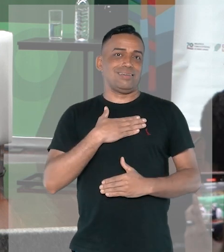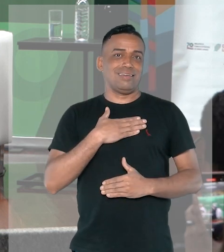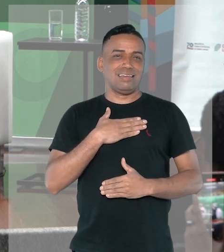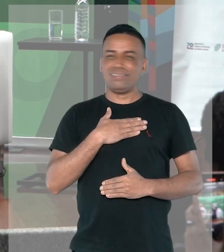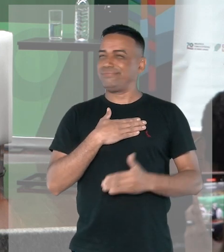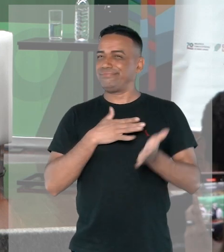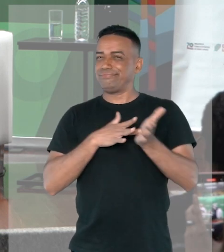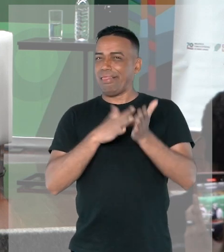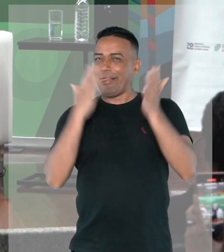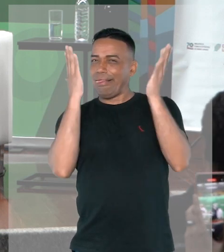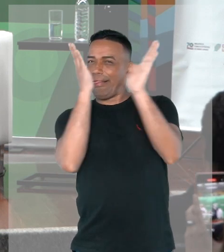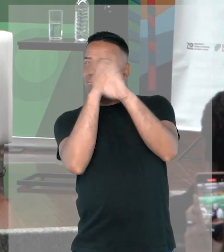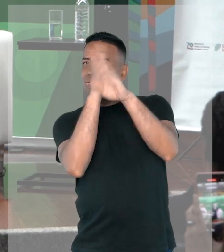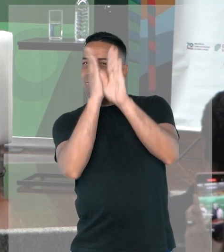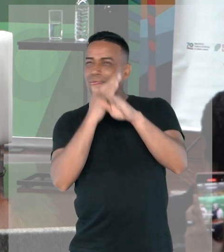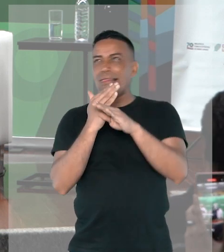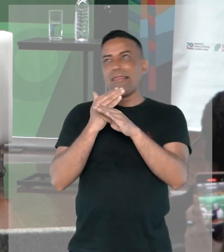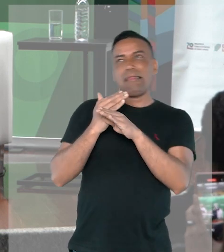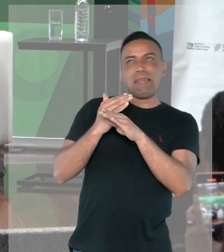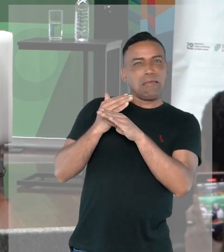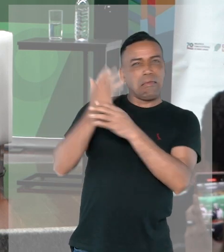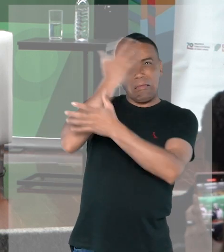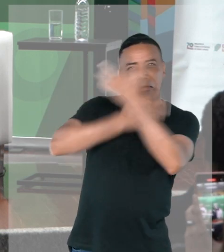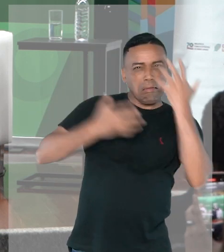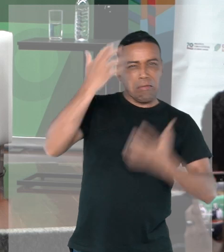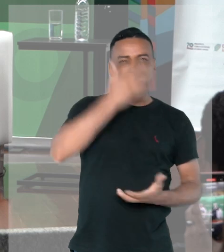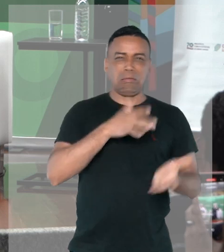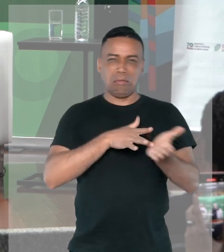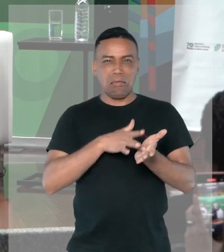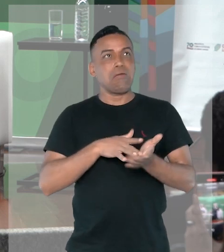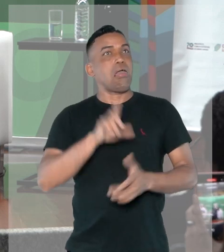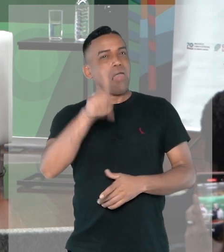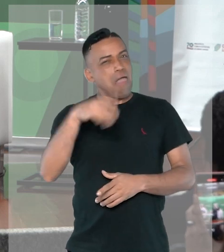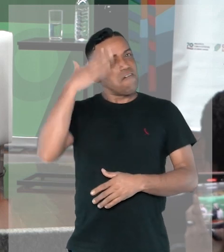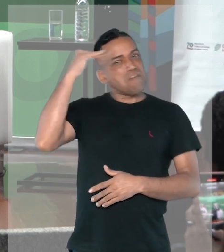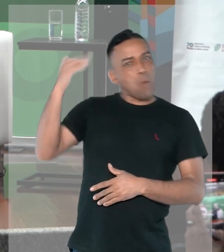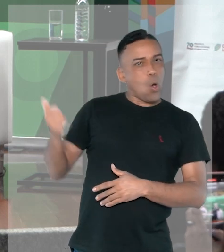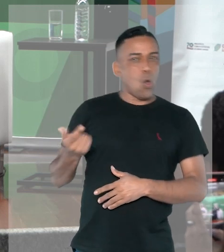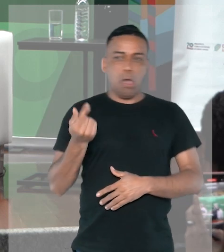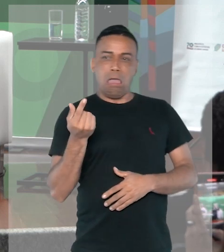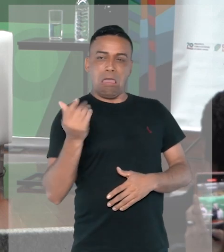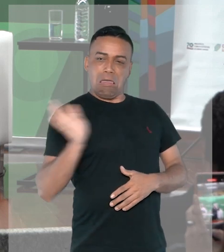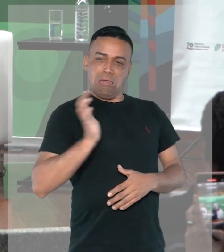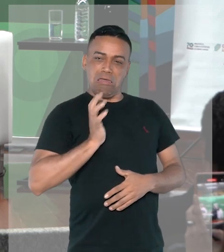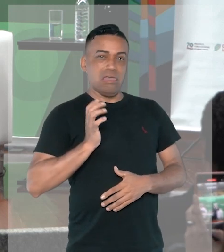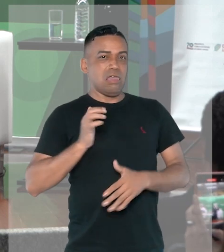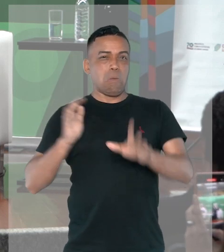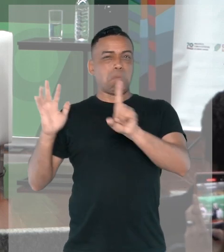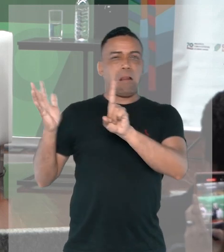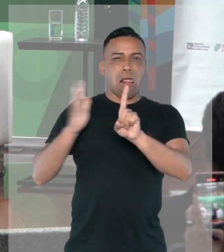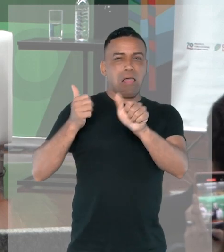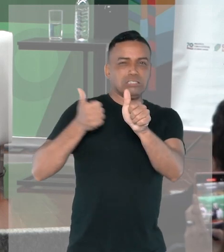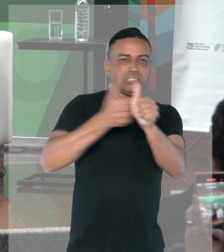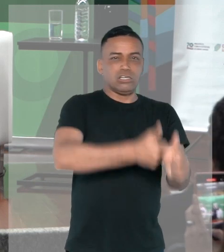enganam a gente. Essas coisas é famoso, é rico, tem muitos seguidores, é fantasia.